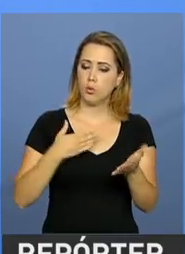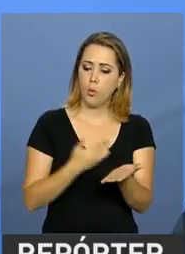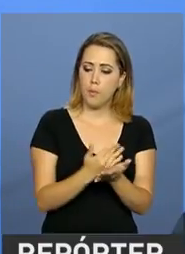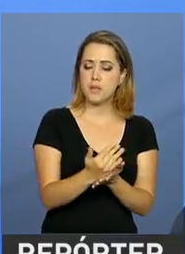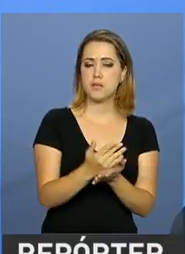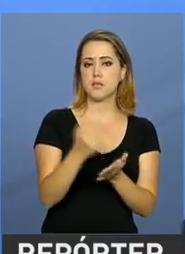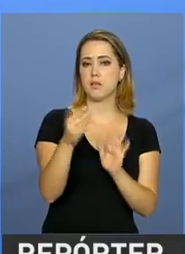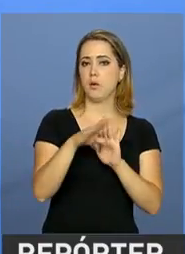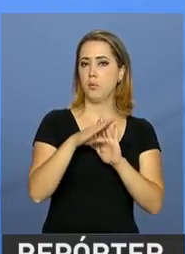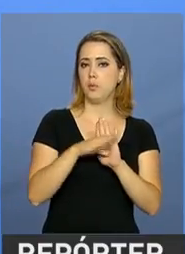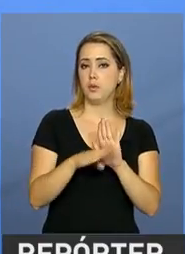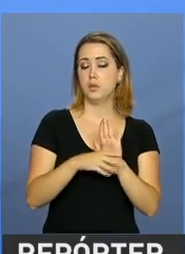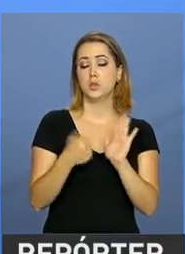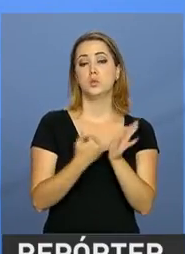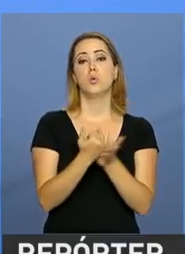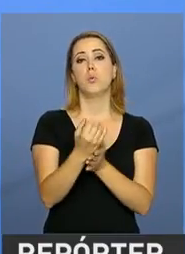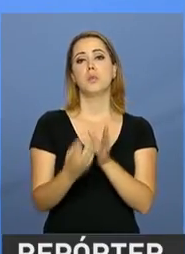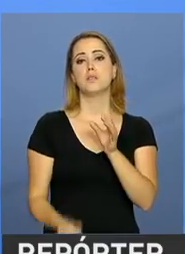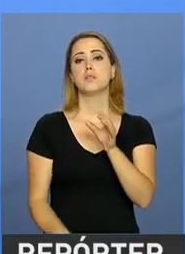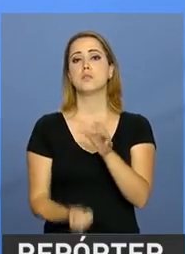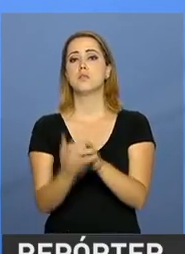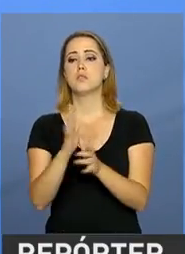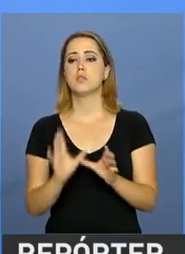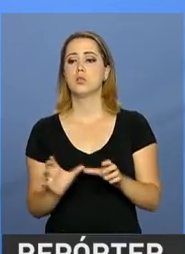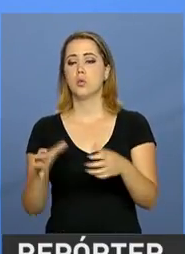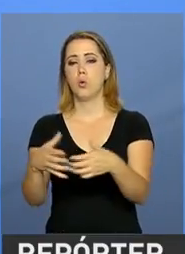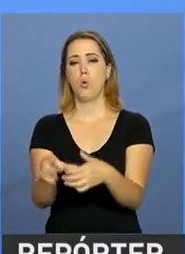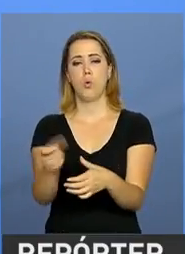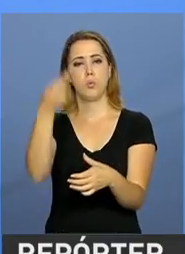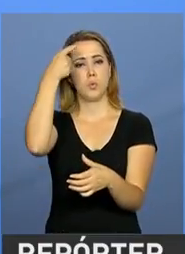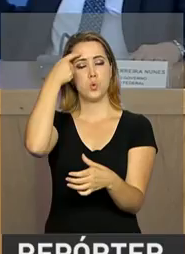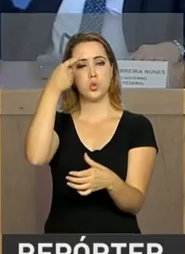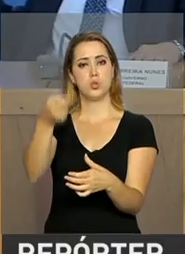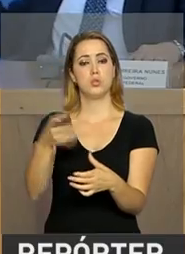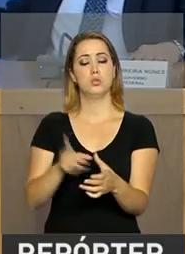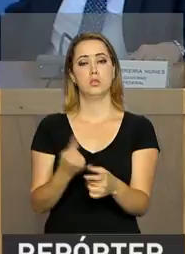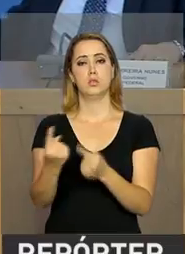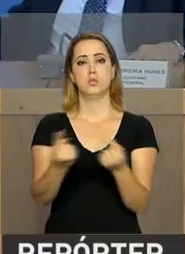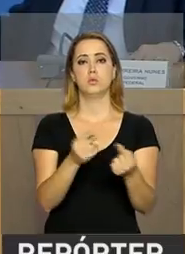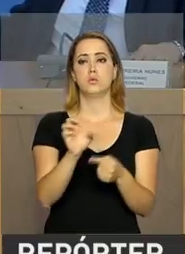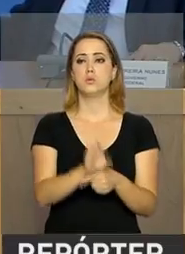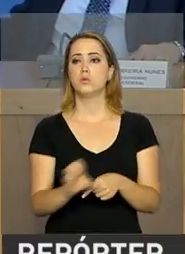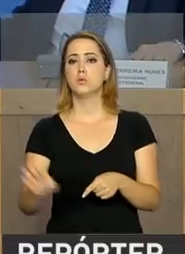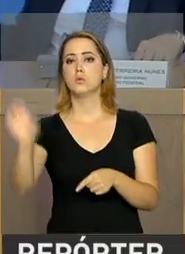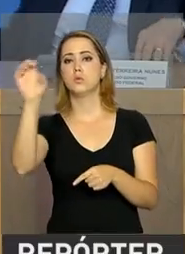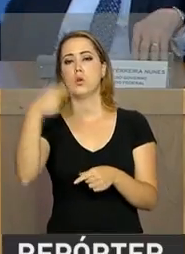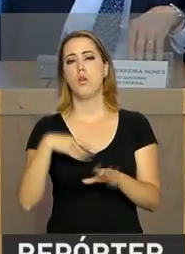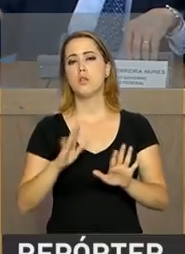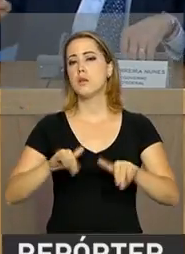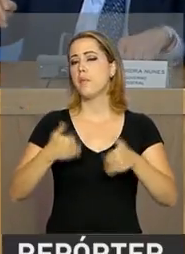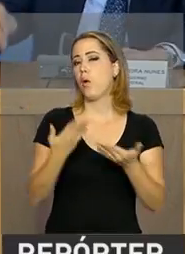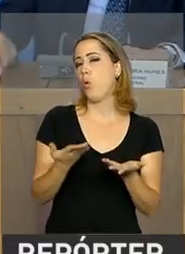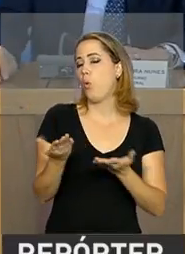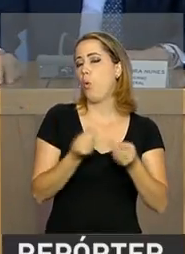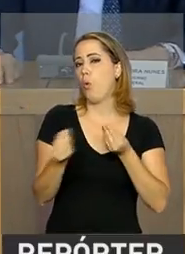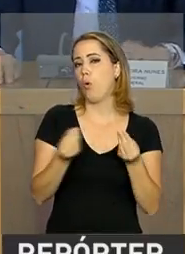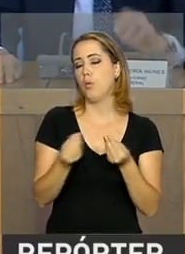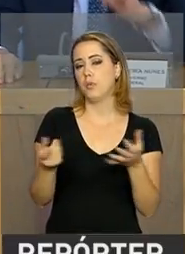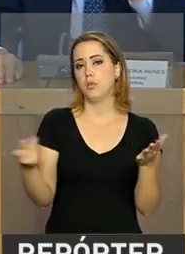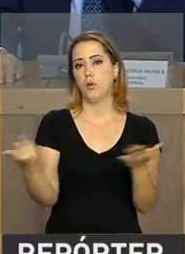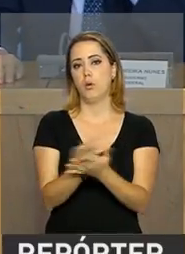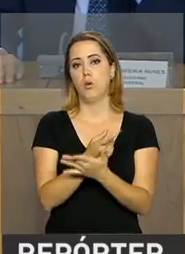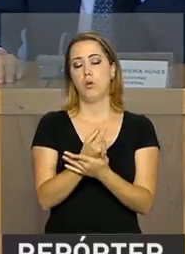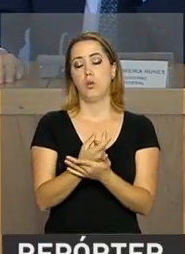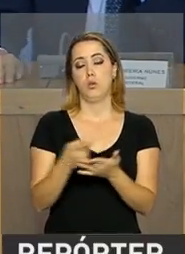tomadas uma delas é a criação de um núcleo de inteligência nos Estados para levantar dados sobre o narcotráfico e o